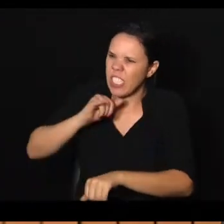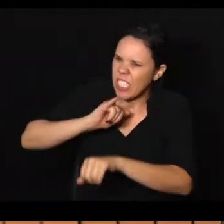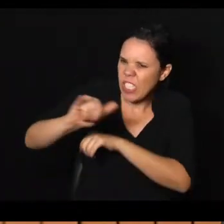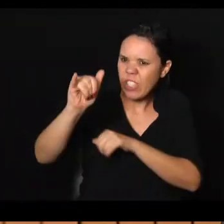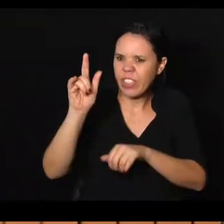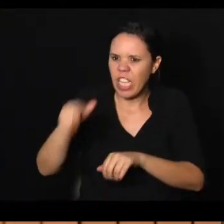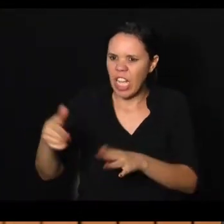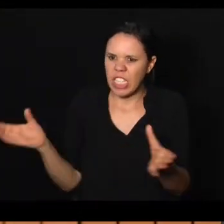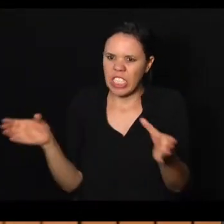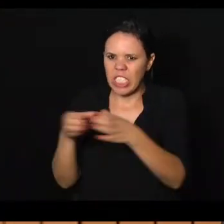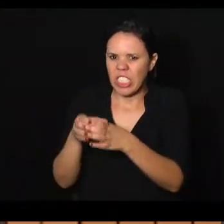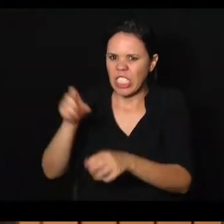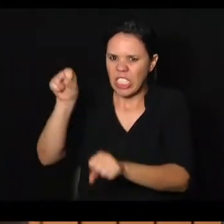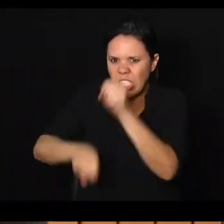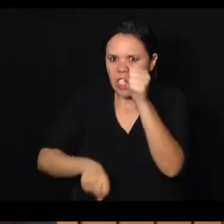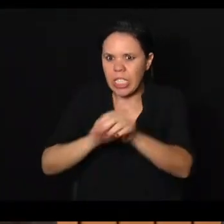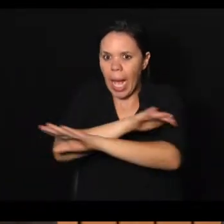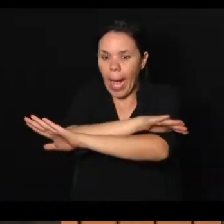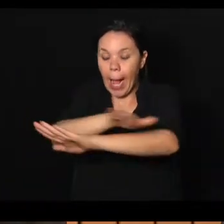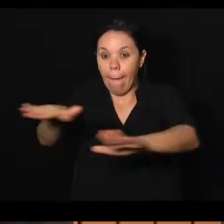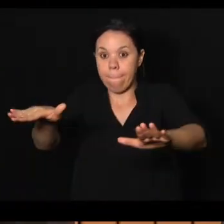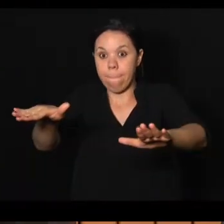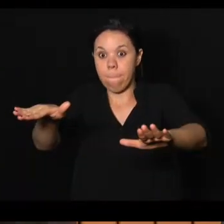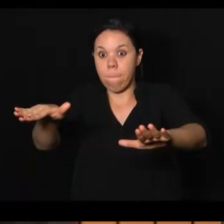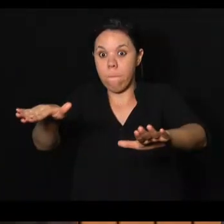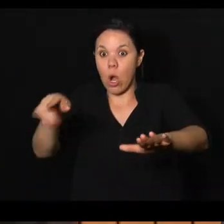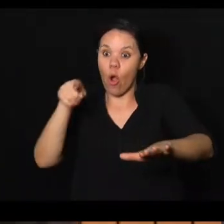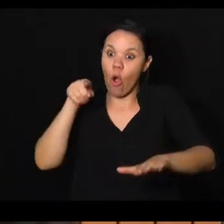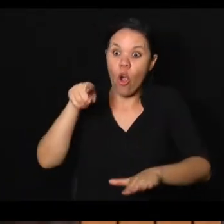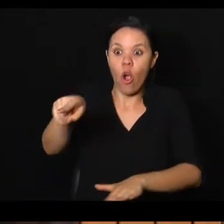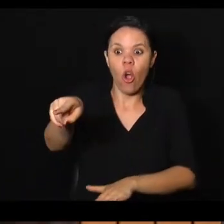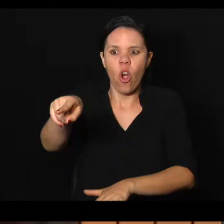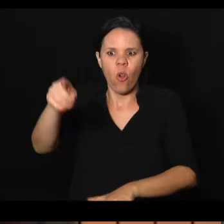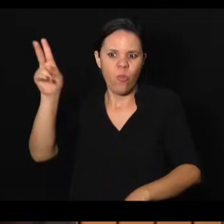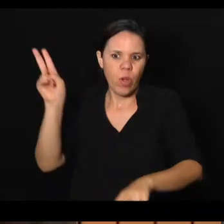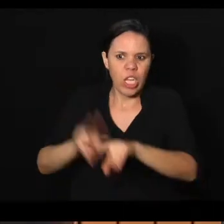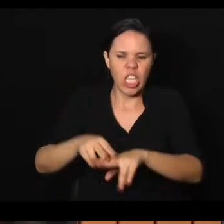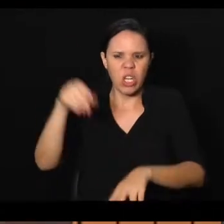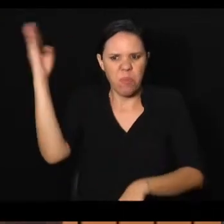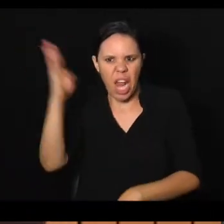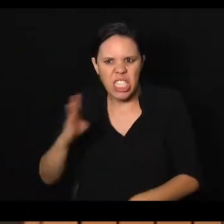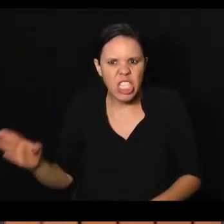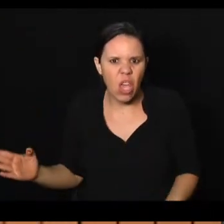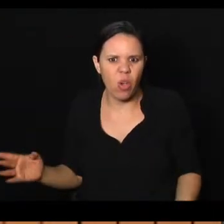crime organizado. Acabou. Acabou para vocês no Brasil.